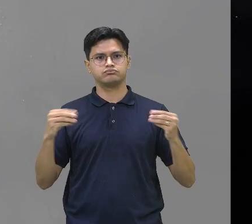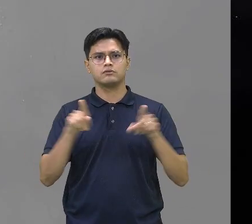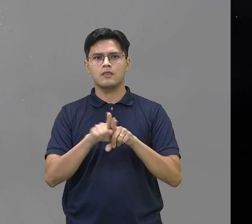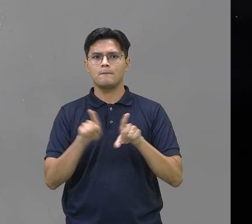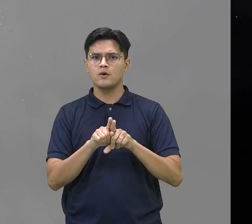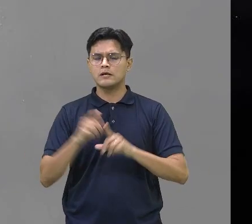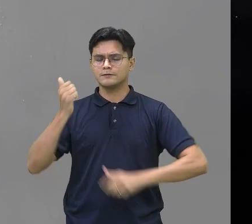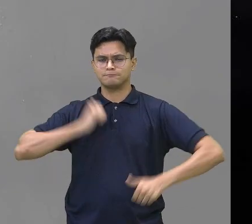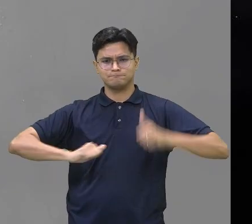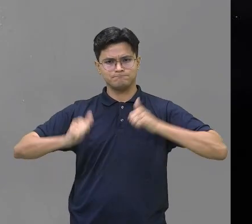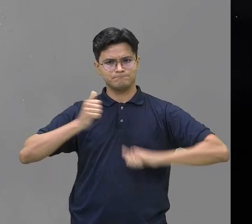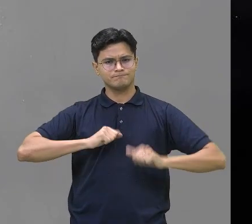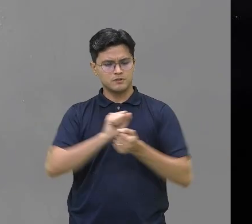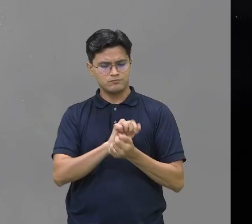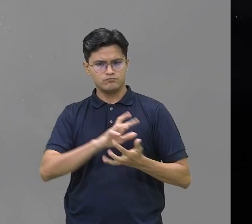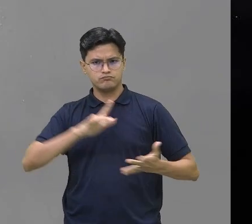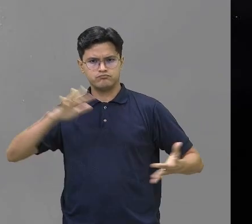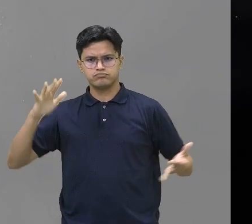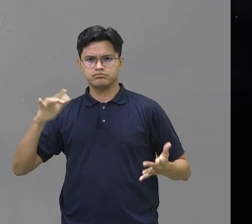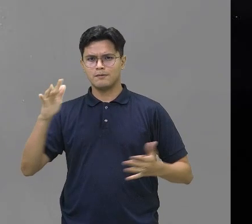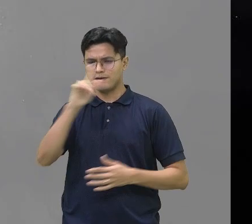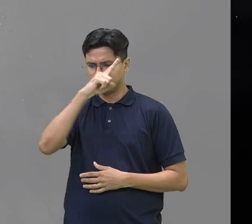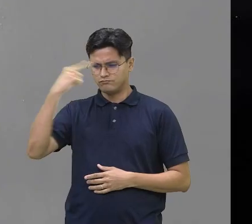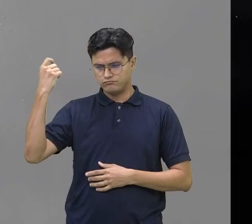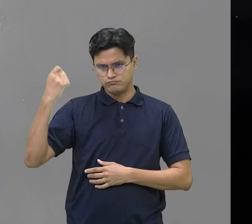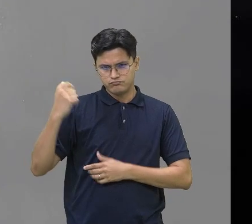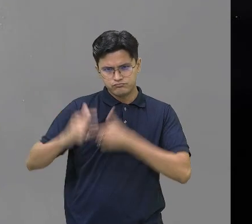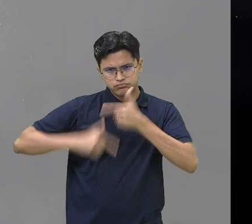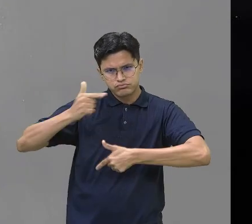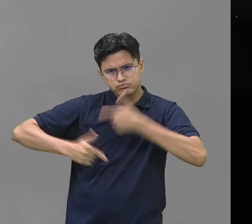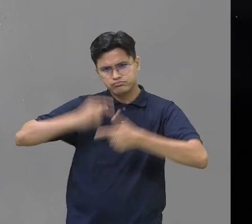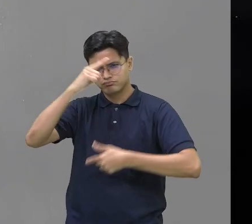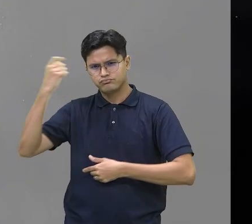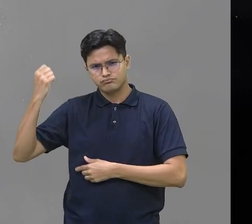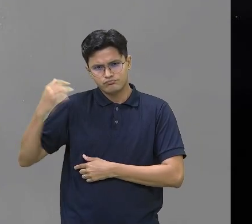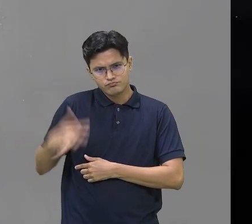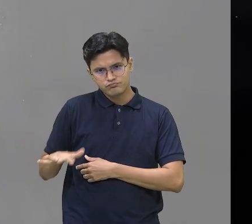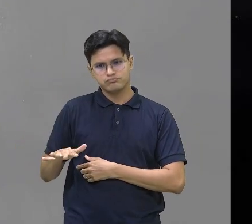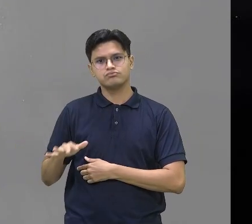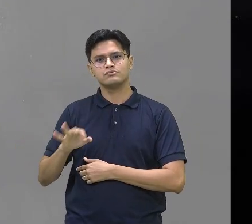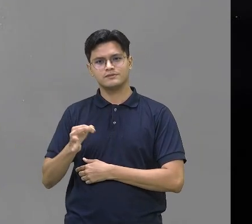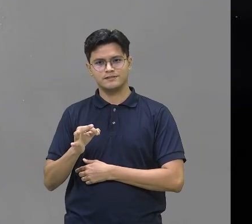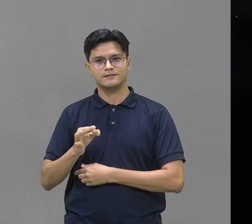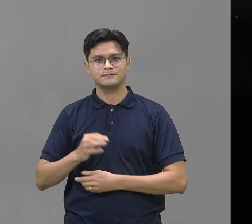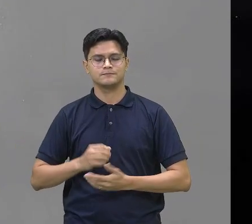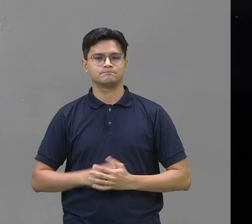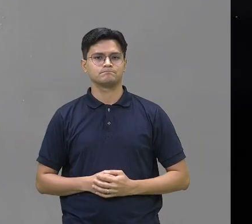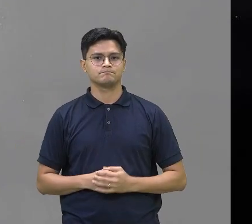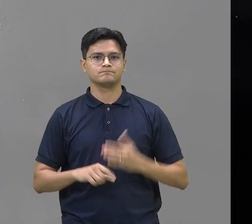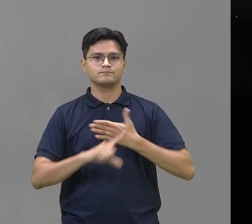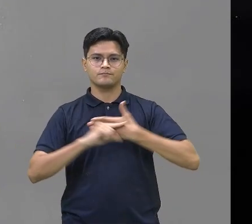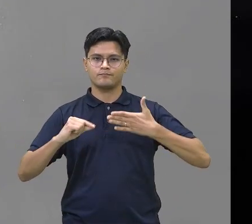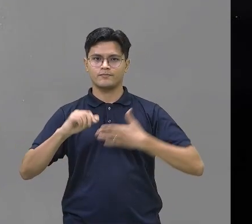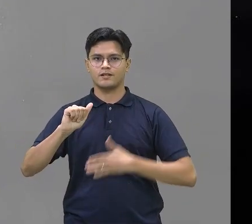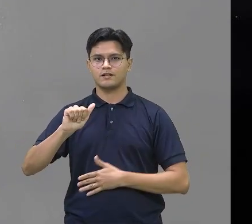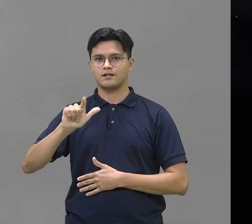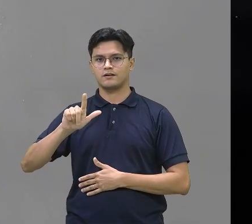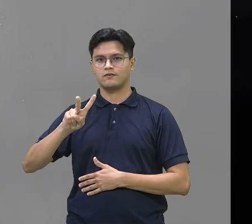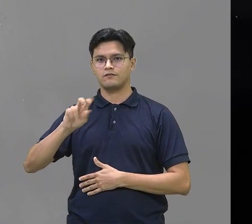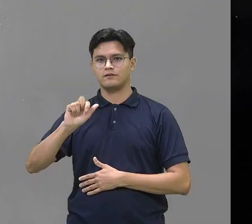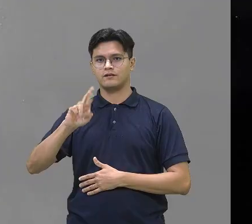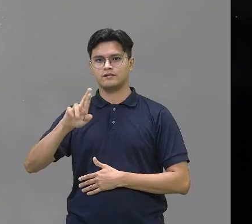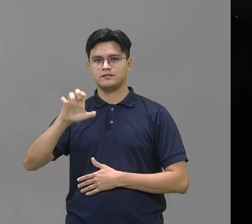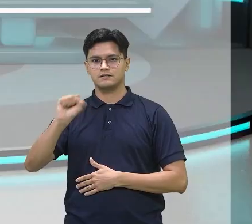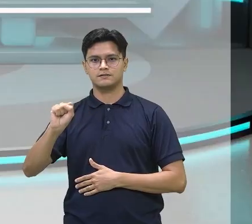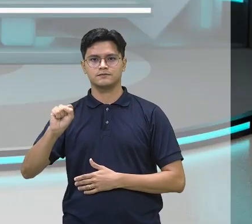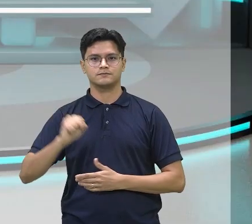o doloroso afã, a dor no peito emudecer ao menos se eu morresse amanhã. Álvares de Azevedo.